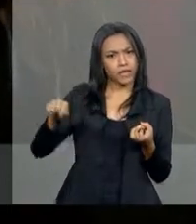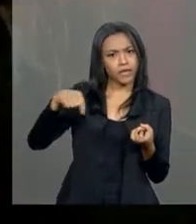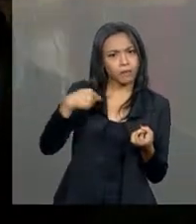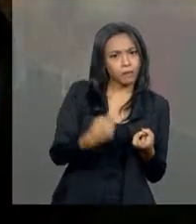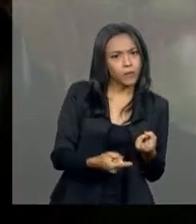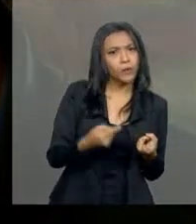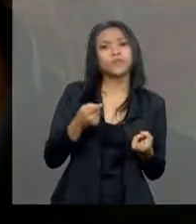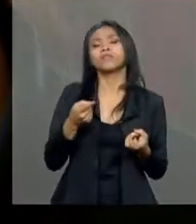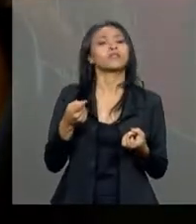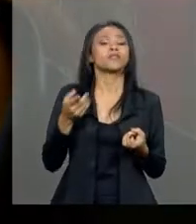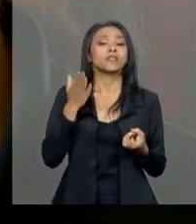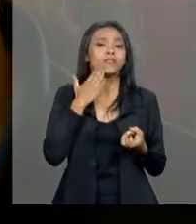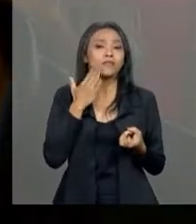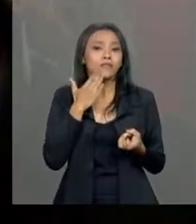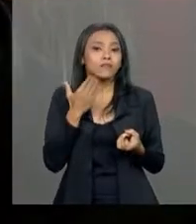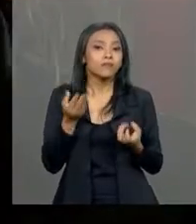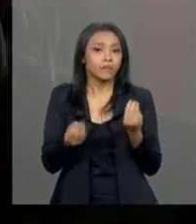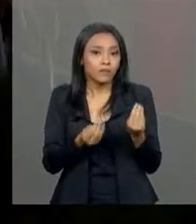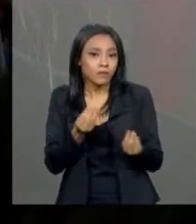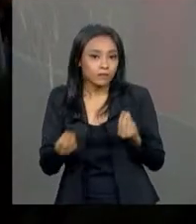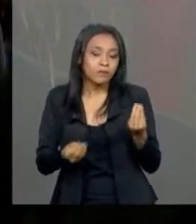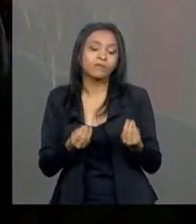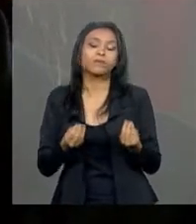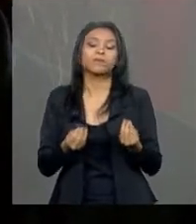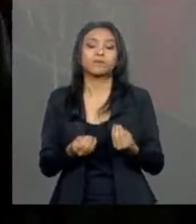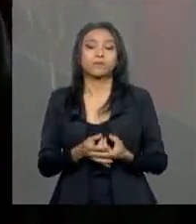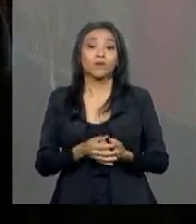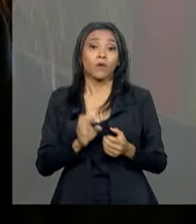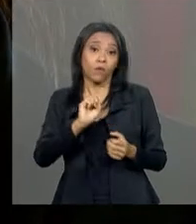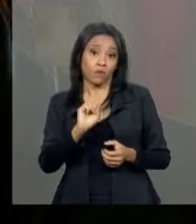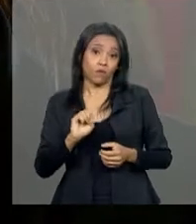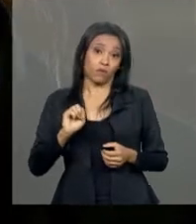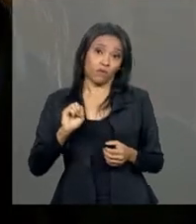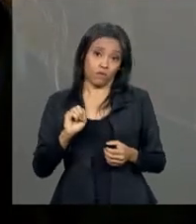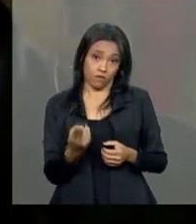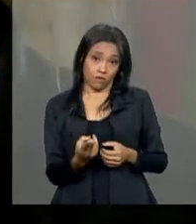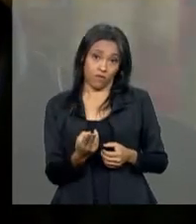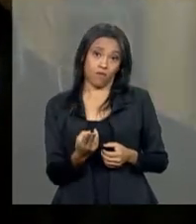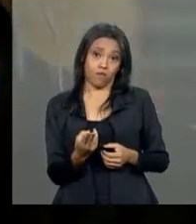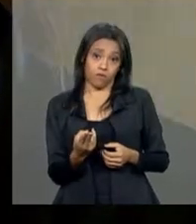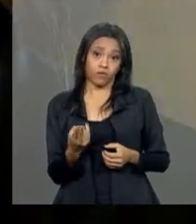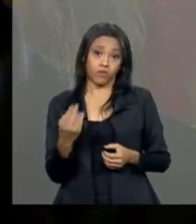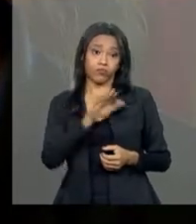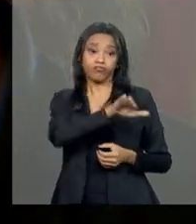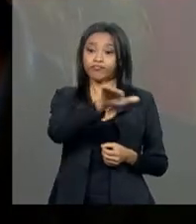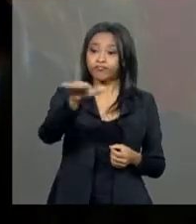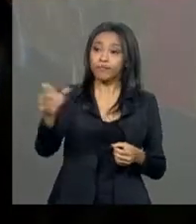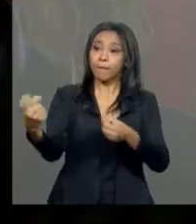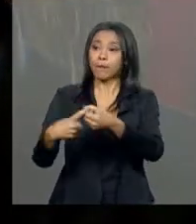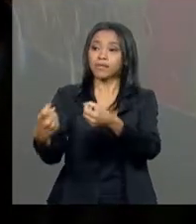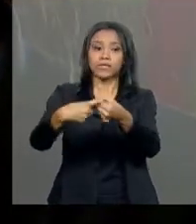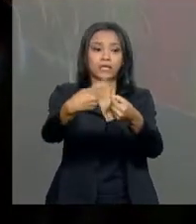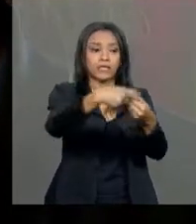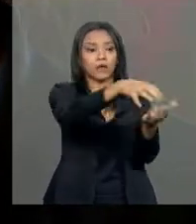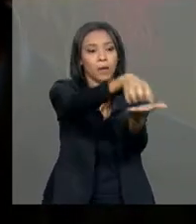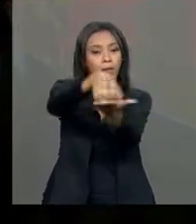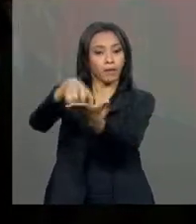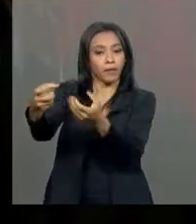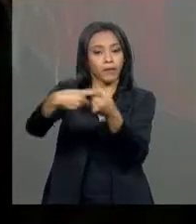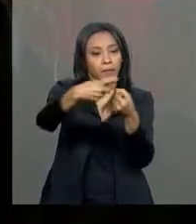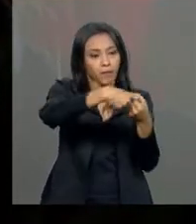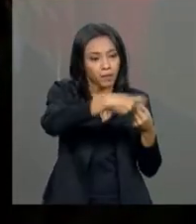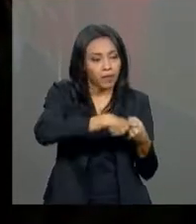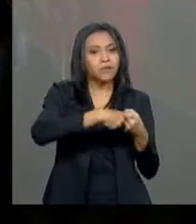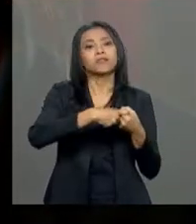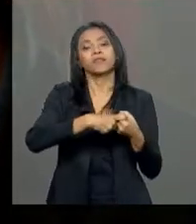uma resposta muitas vezes no local ou ativar os nossos parceiros aqui, de alguns que já referi,